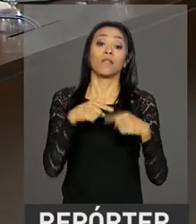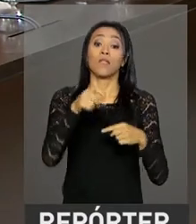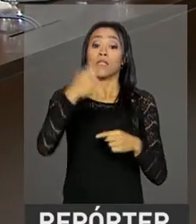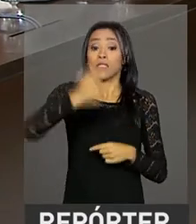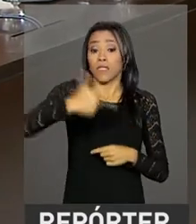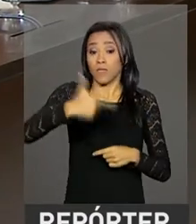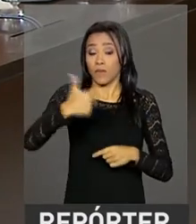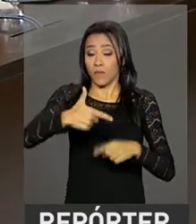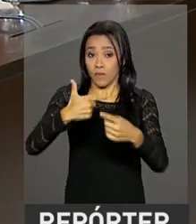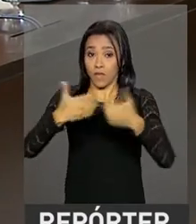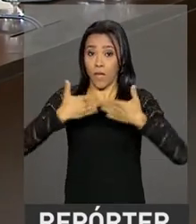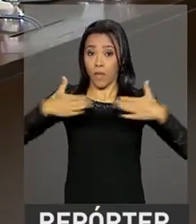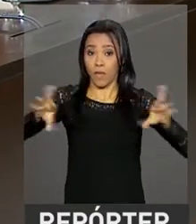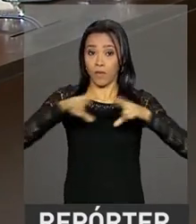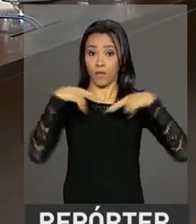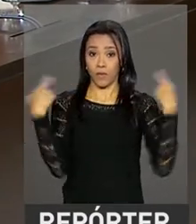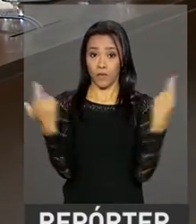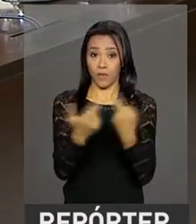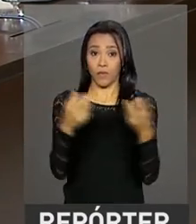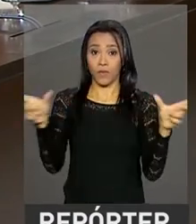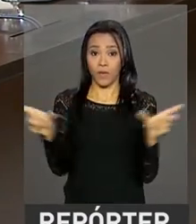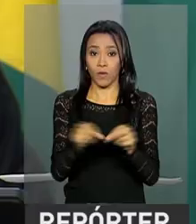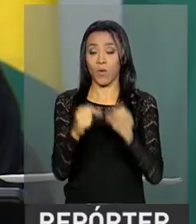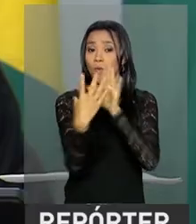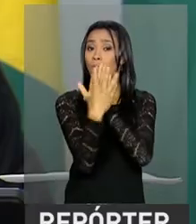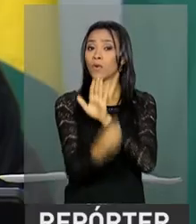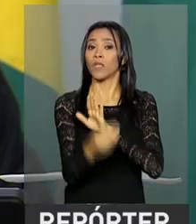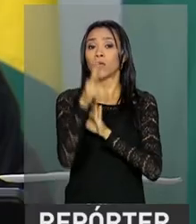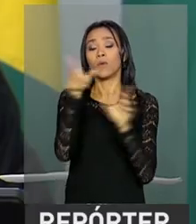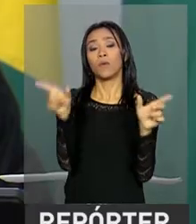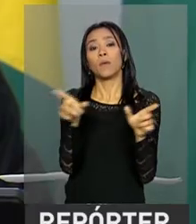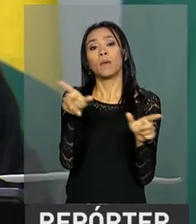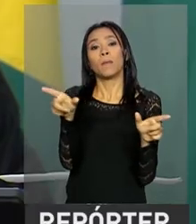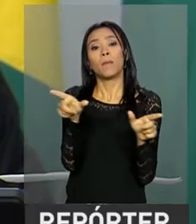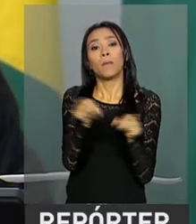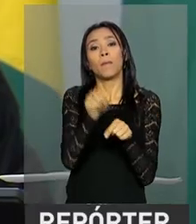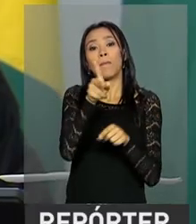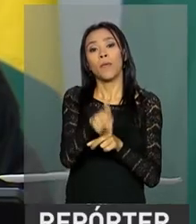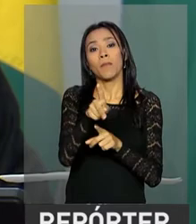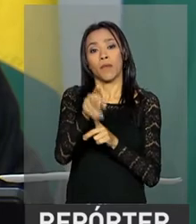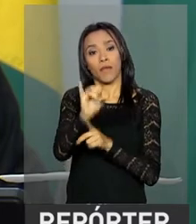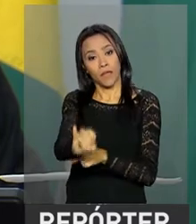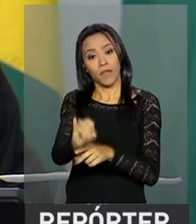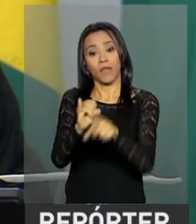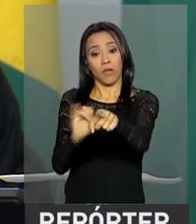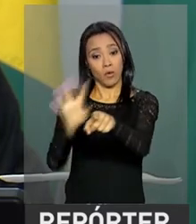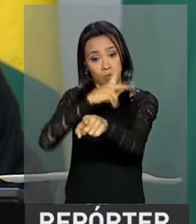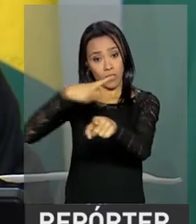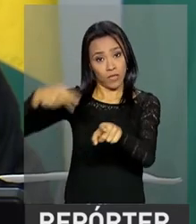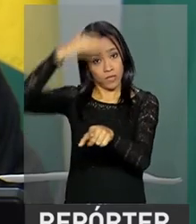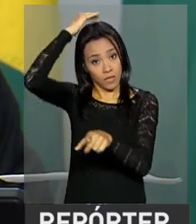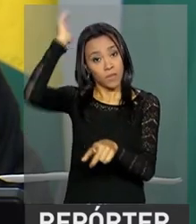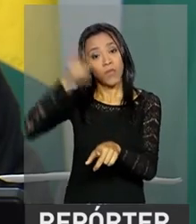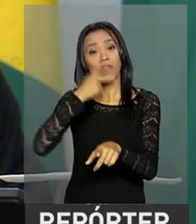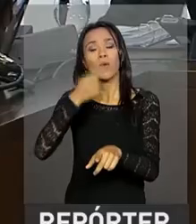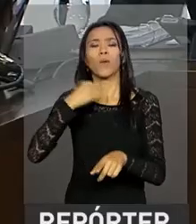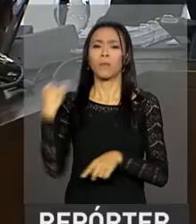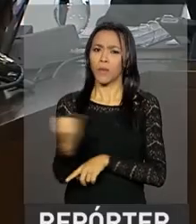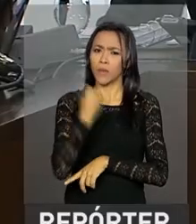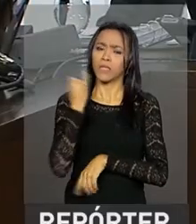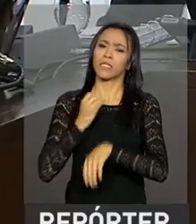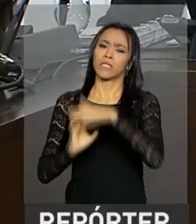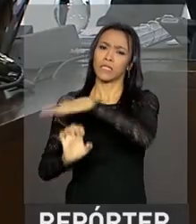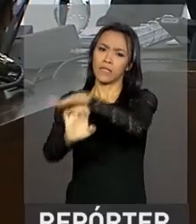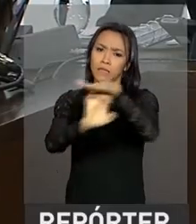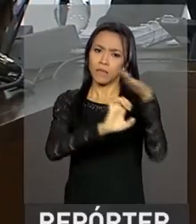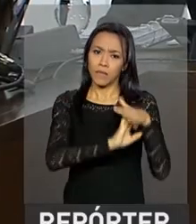do conselho do programa de parcerias de investimentos o presidente michel temer reafirmou a importância da iniciativa privada para o